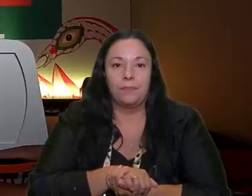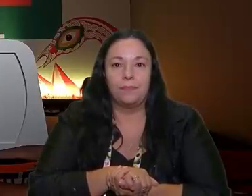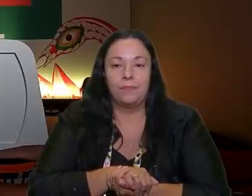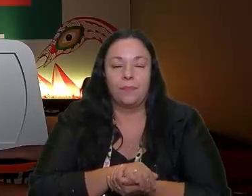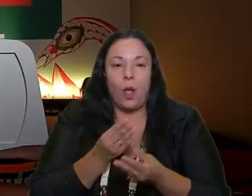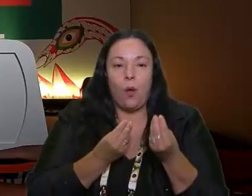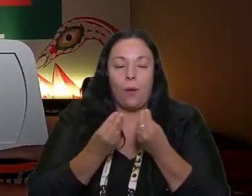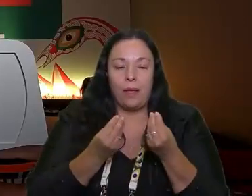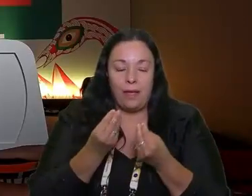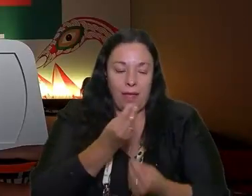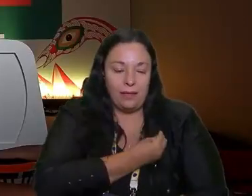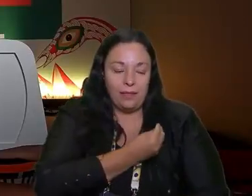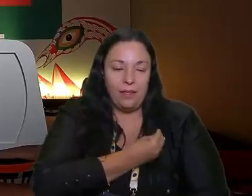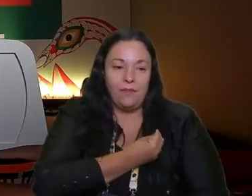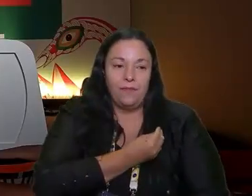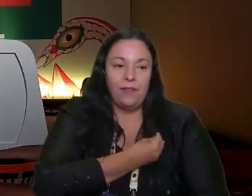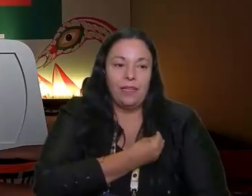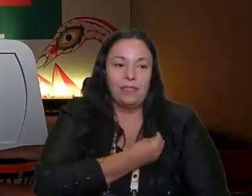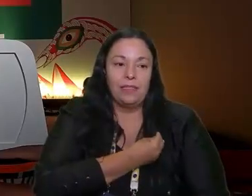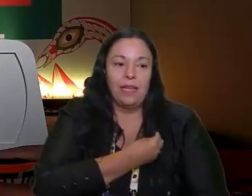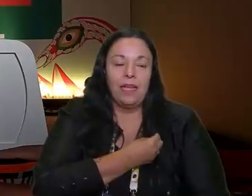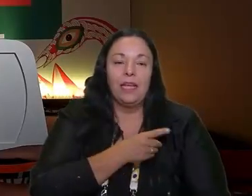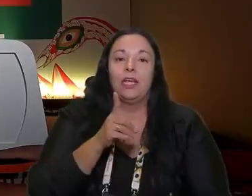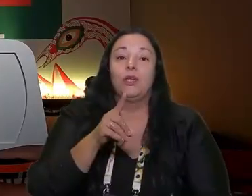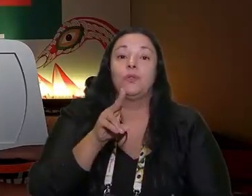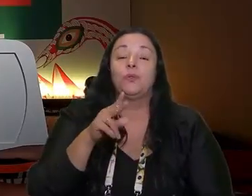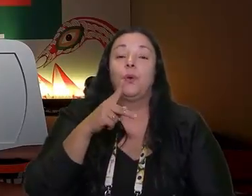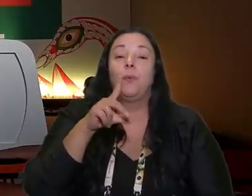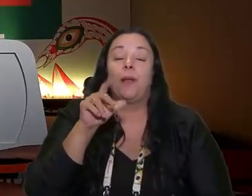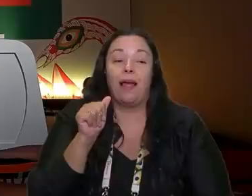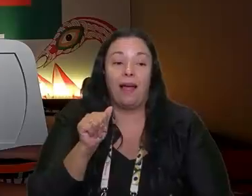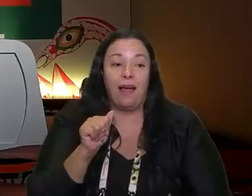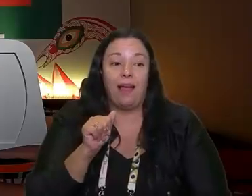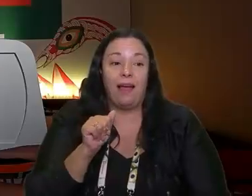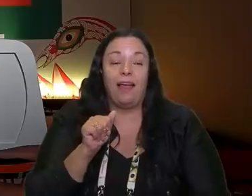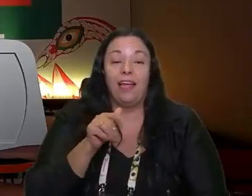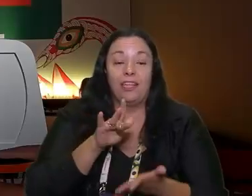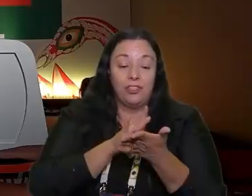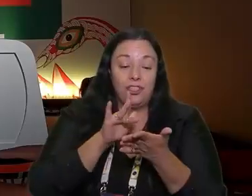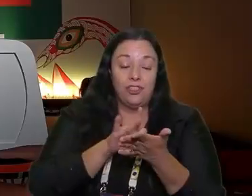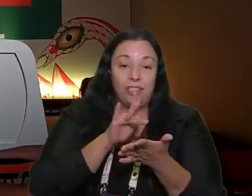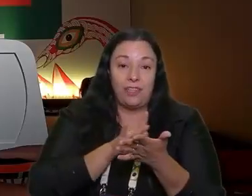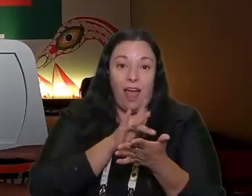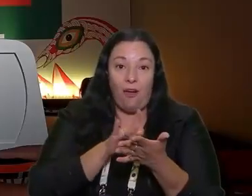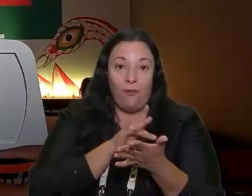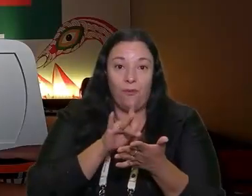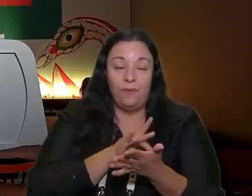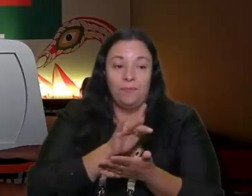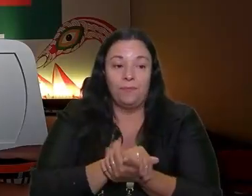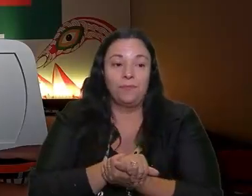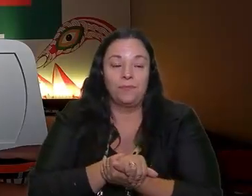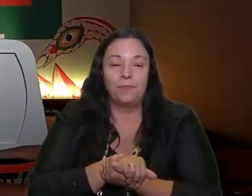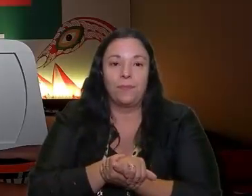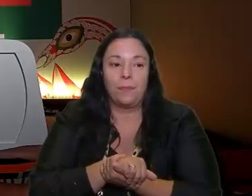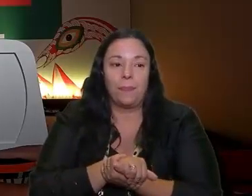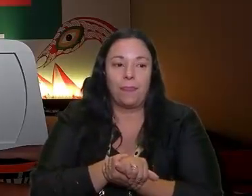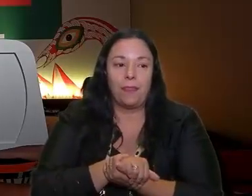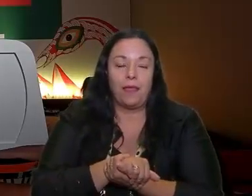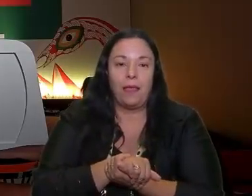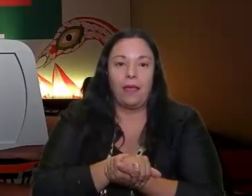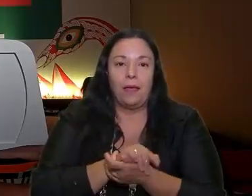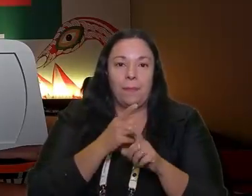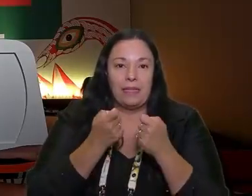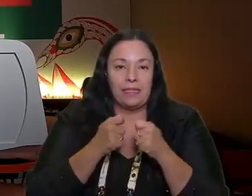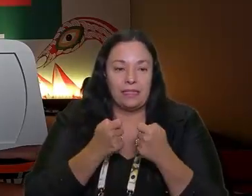essa vida dupla, analógica e digital? Porque você é muito boa do digital, né? Mas você sente necessidade